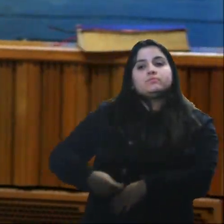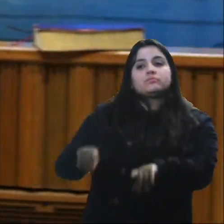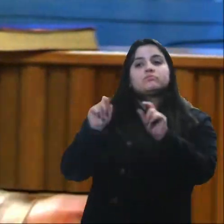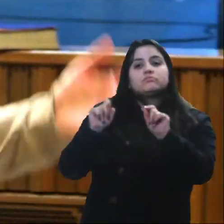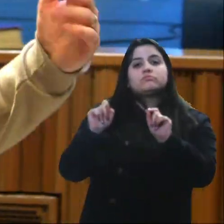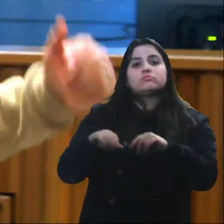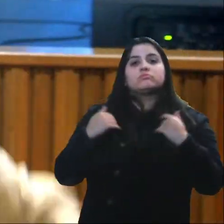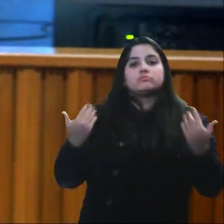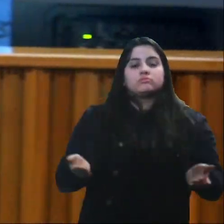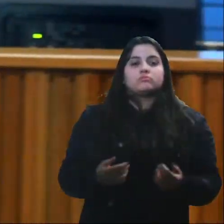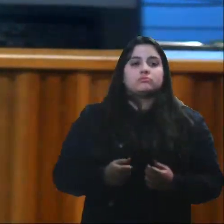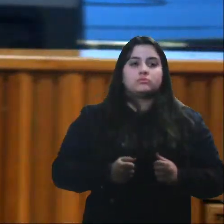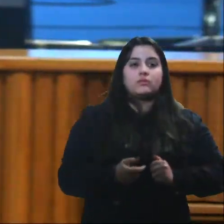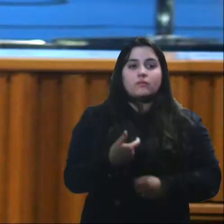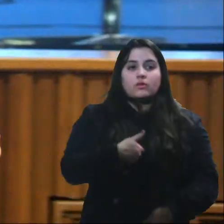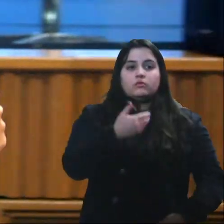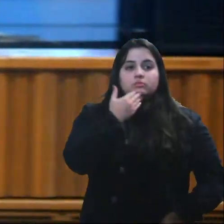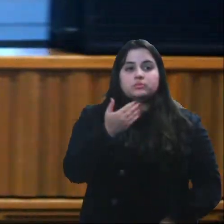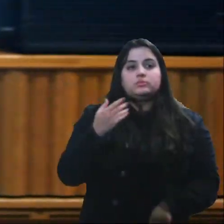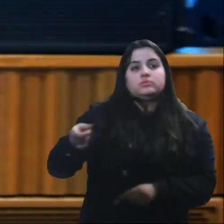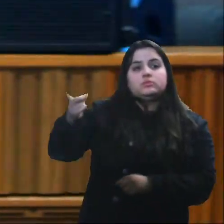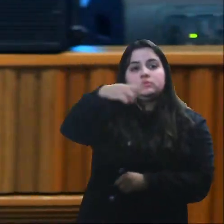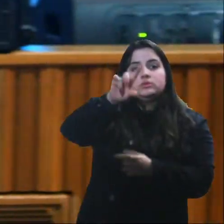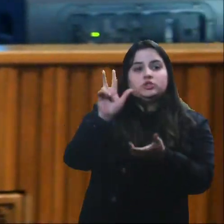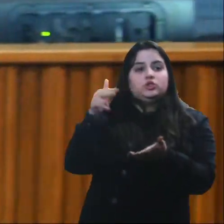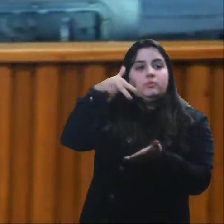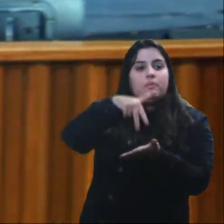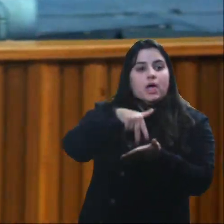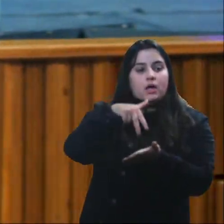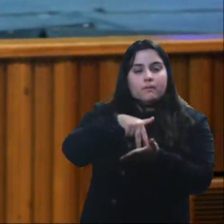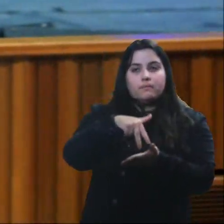Vou pedir para você ficar de pé onde você está.